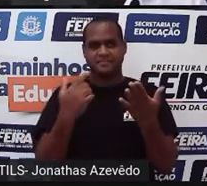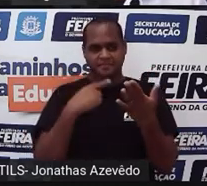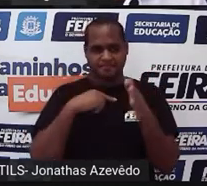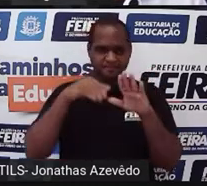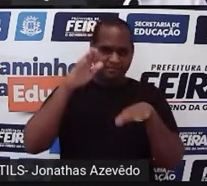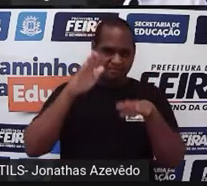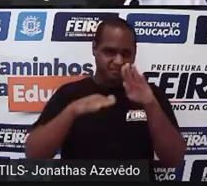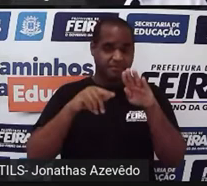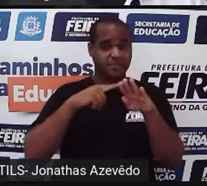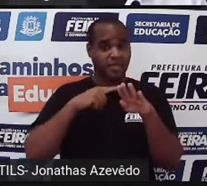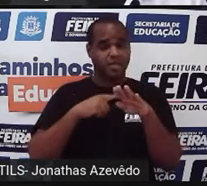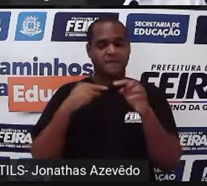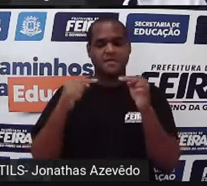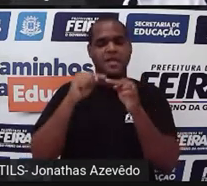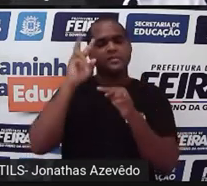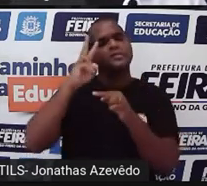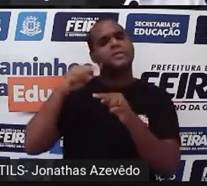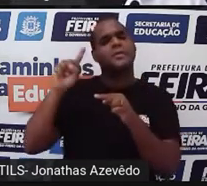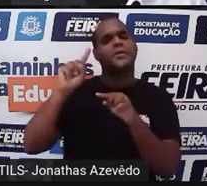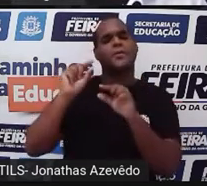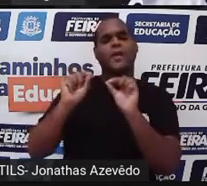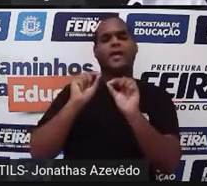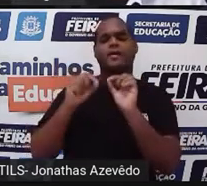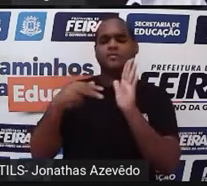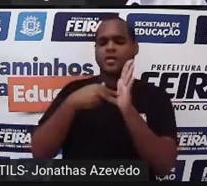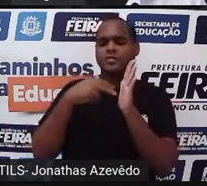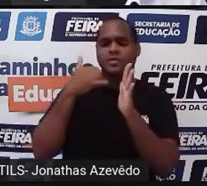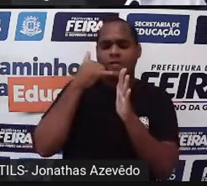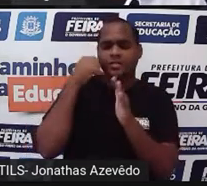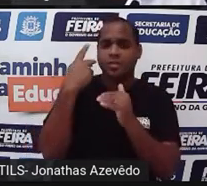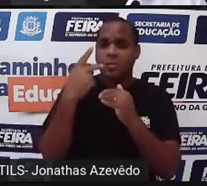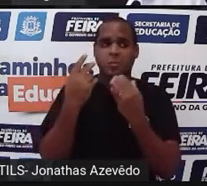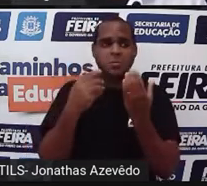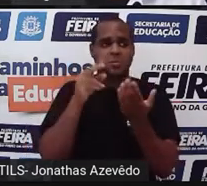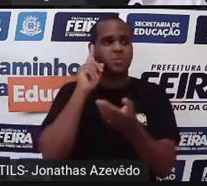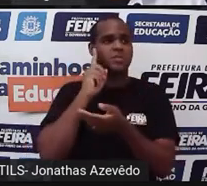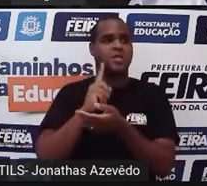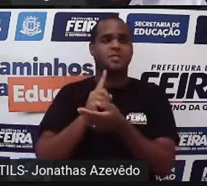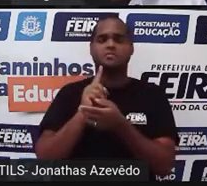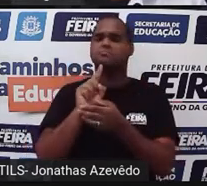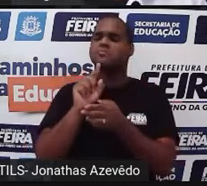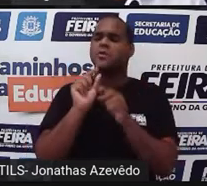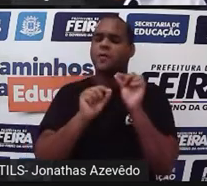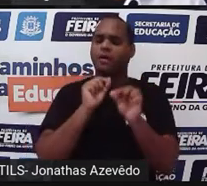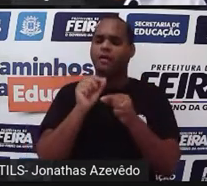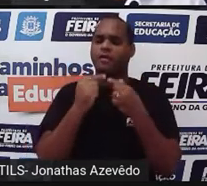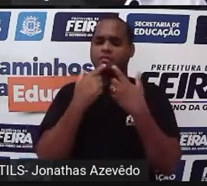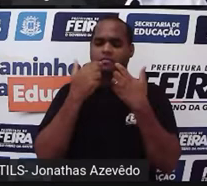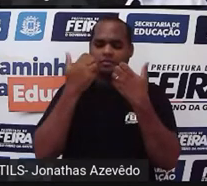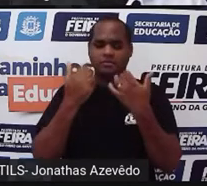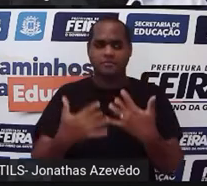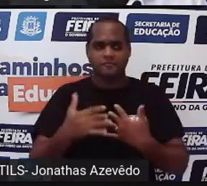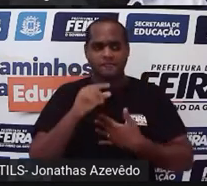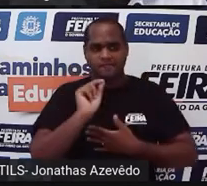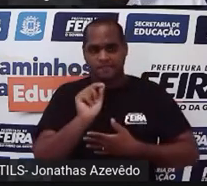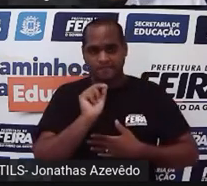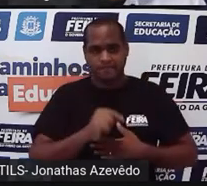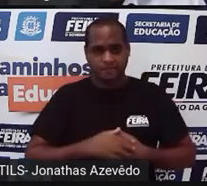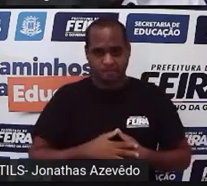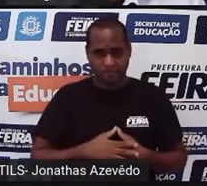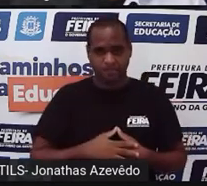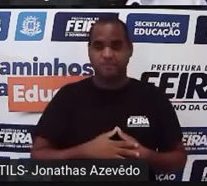talvez seja porque você não lembra o dia que você colocou o carregador do seu celular. E isso está lhe dizendo o quê, né?